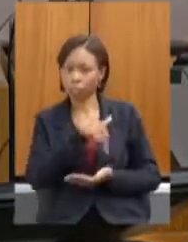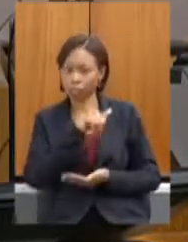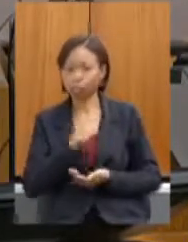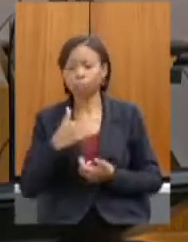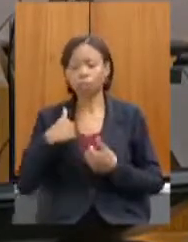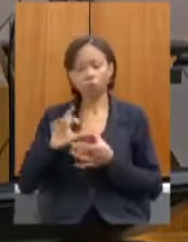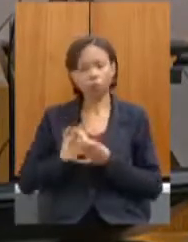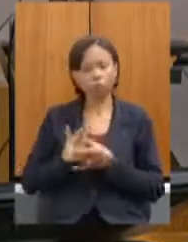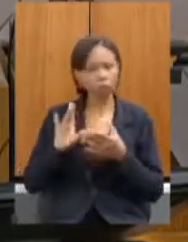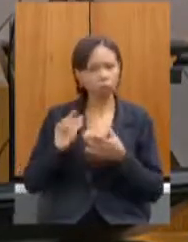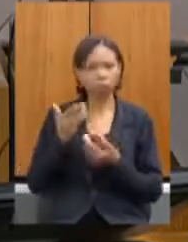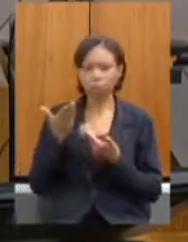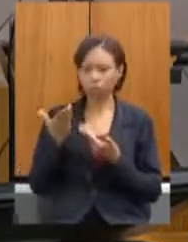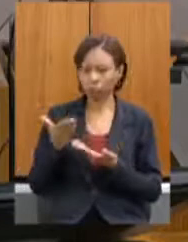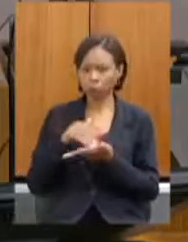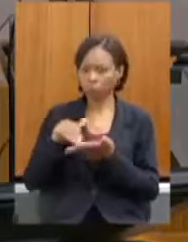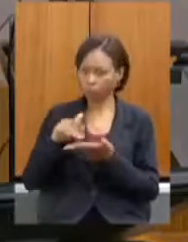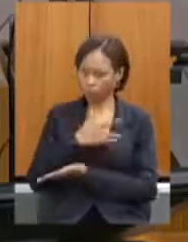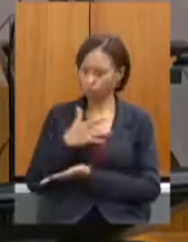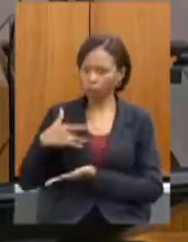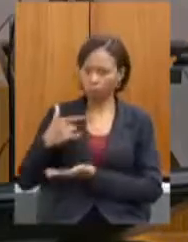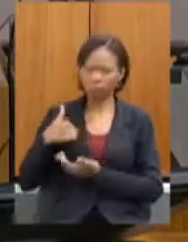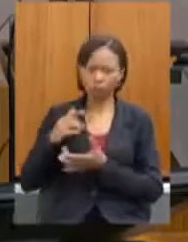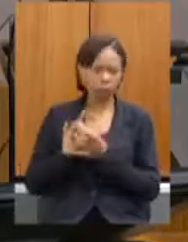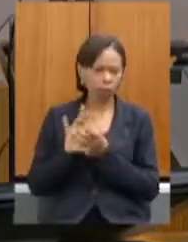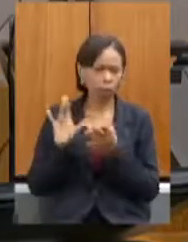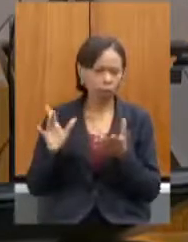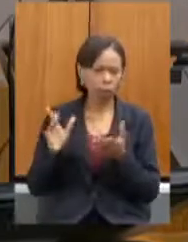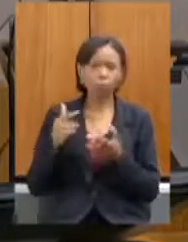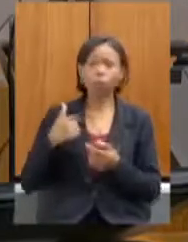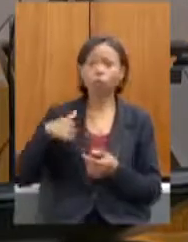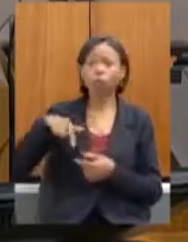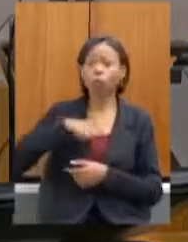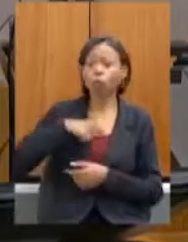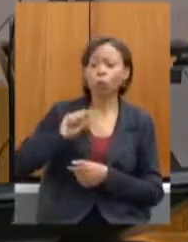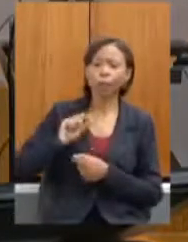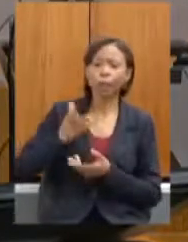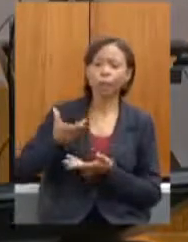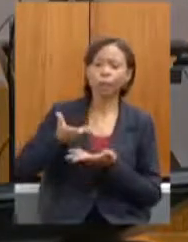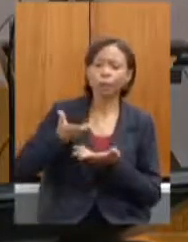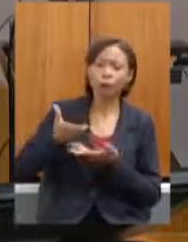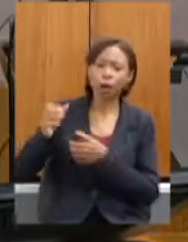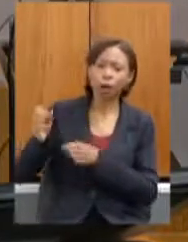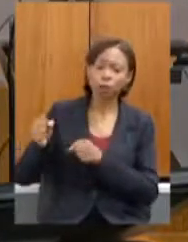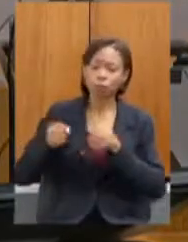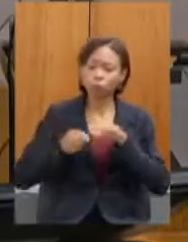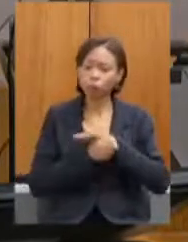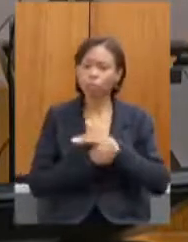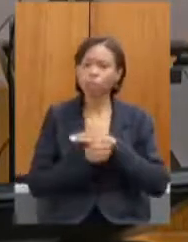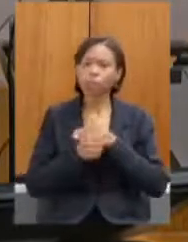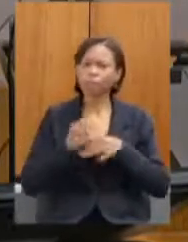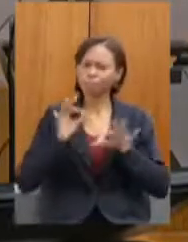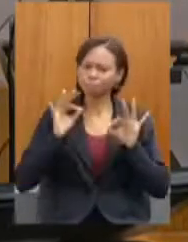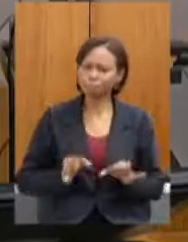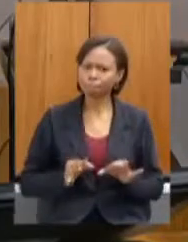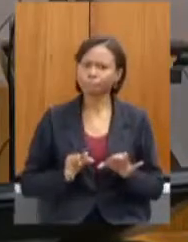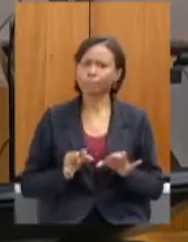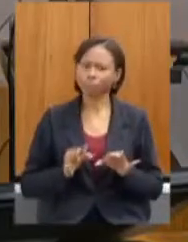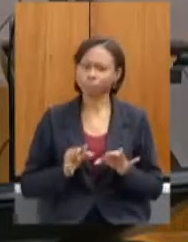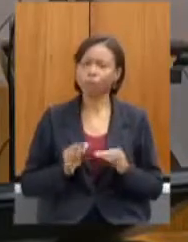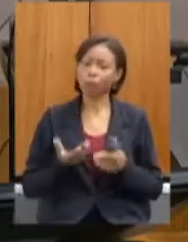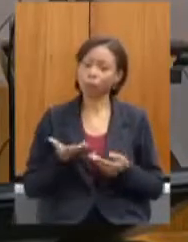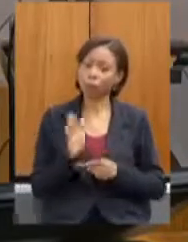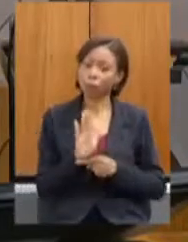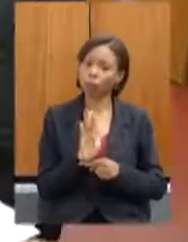excelência para que a gente insira isso não como prática escrita mas como prática real para o bem da população